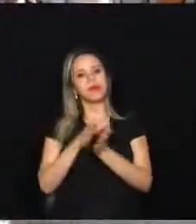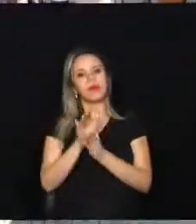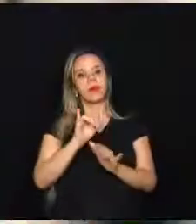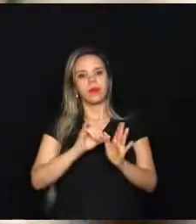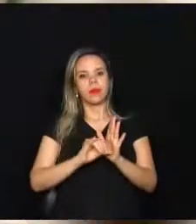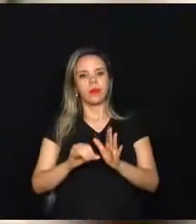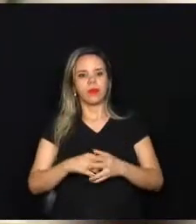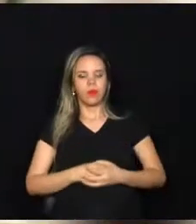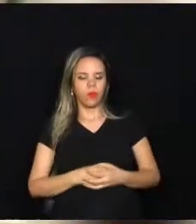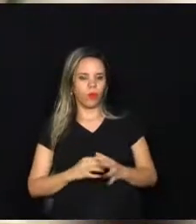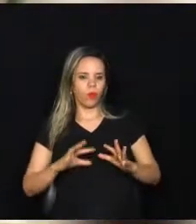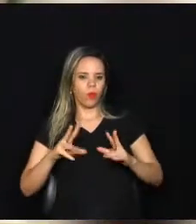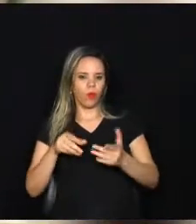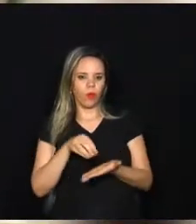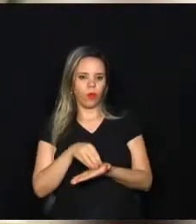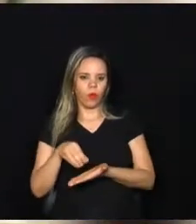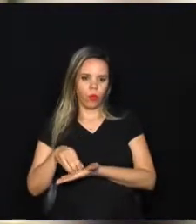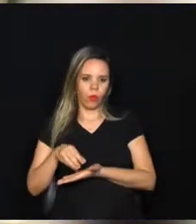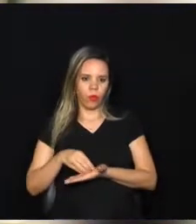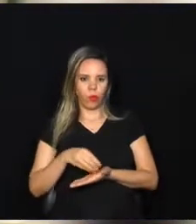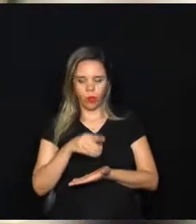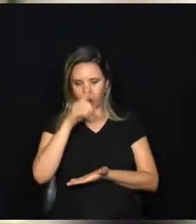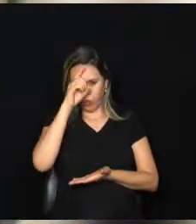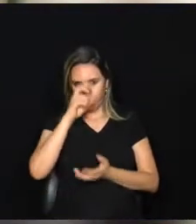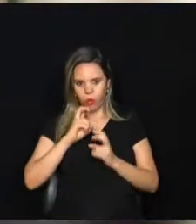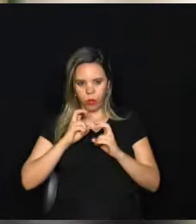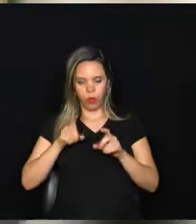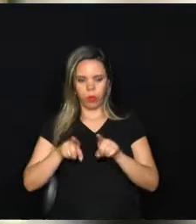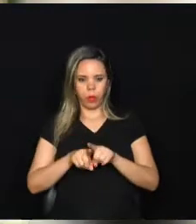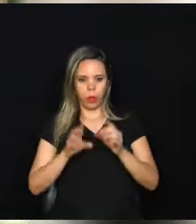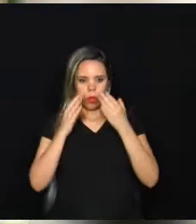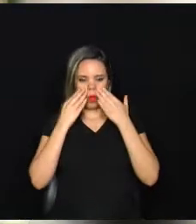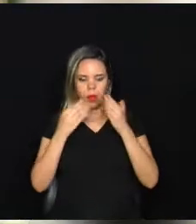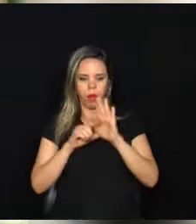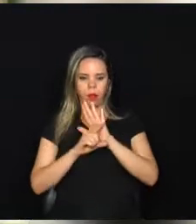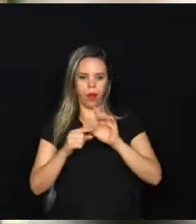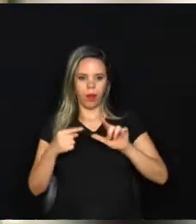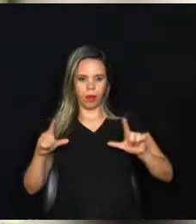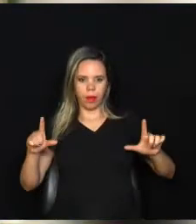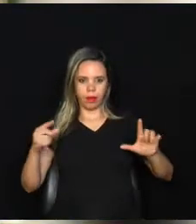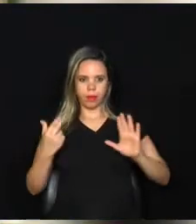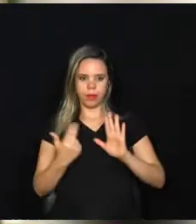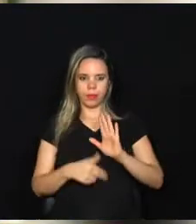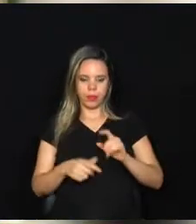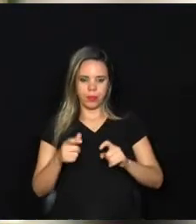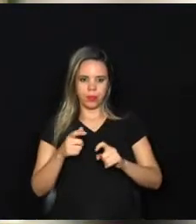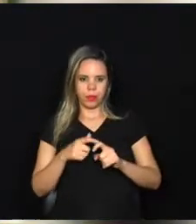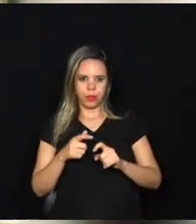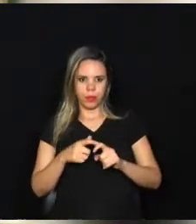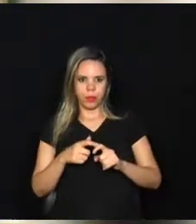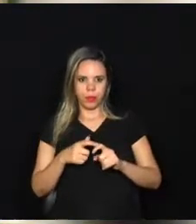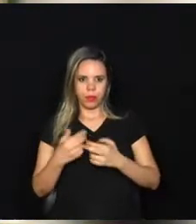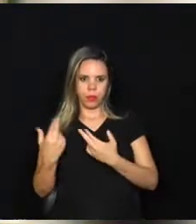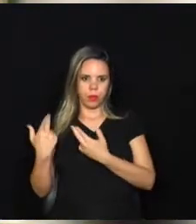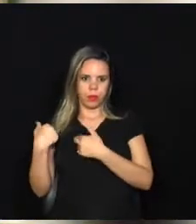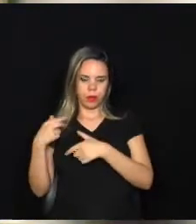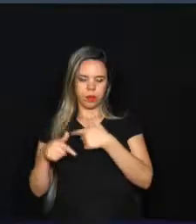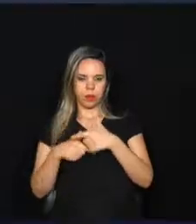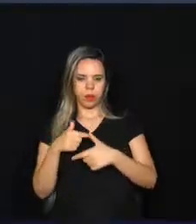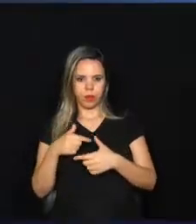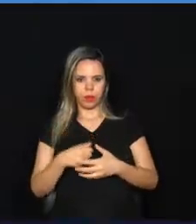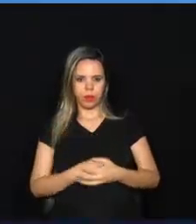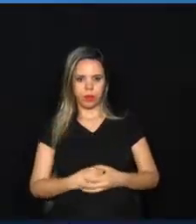publicação. Todos os postos e pronto-socorro vai ter que estampar o nome dos médicos e dos coordenadores que estarão no